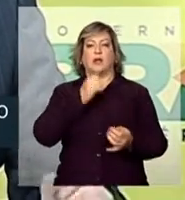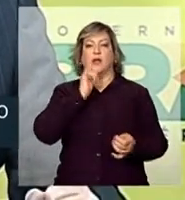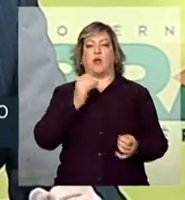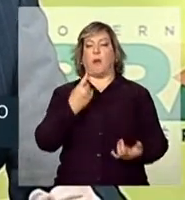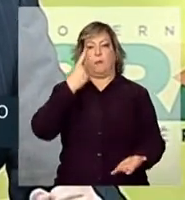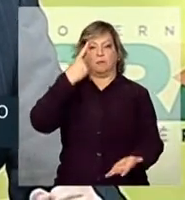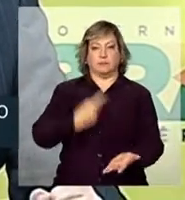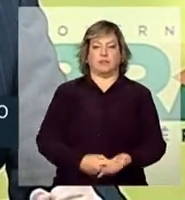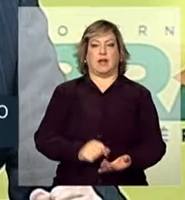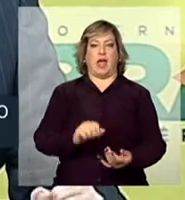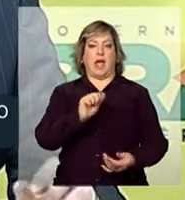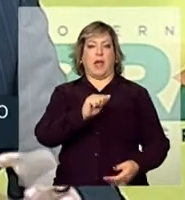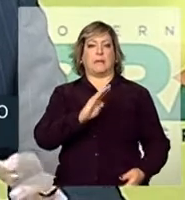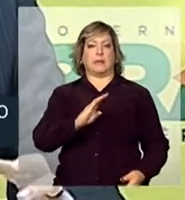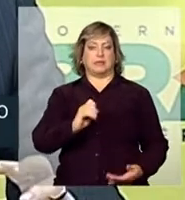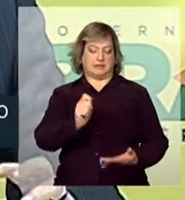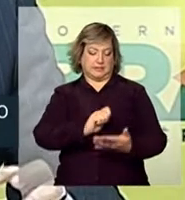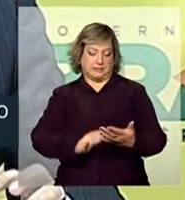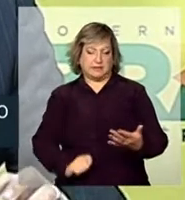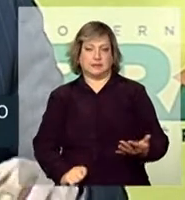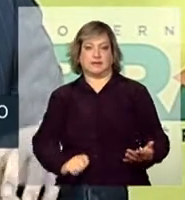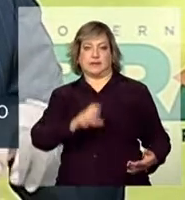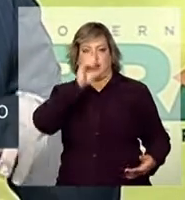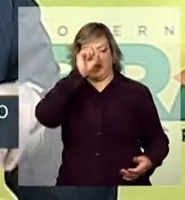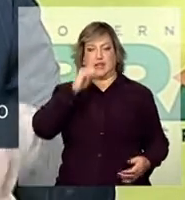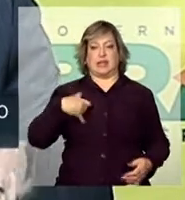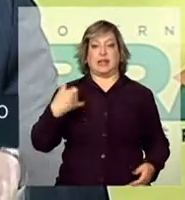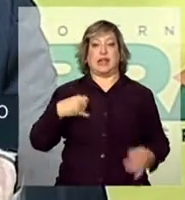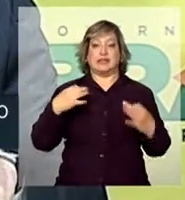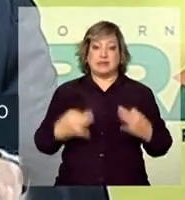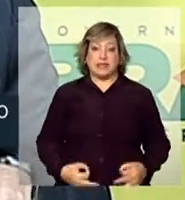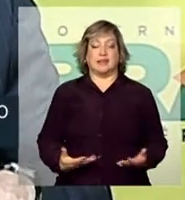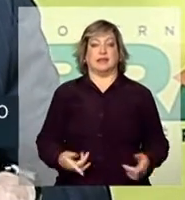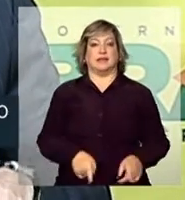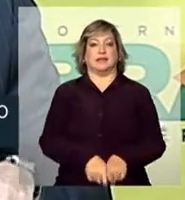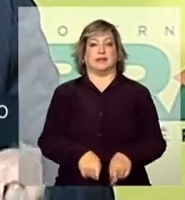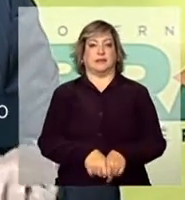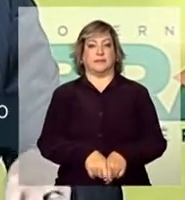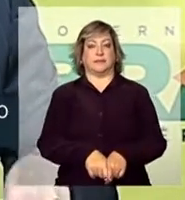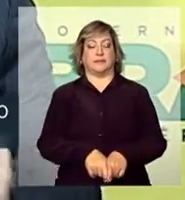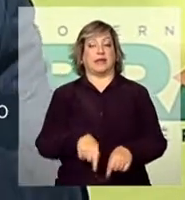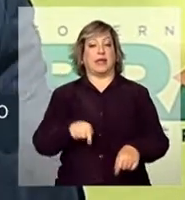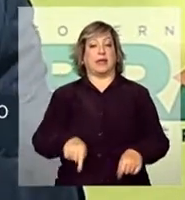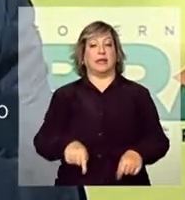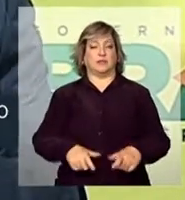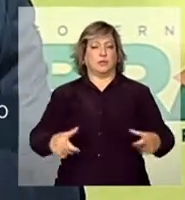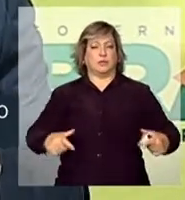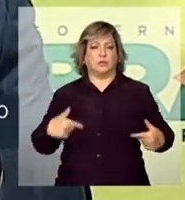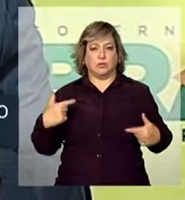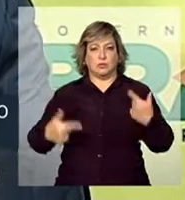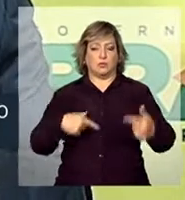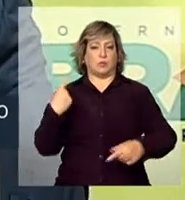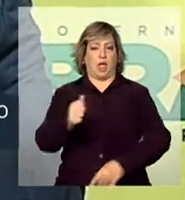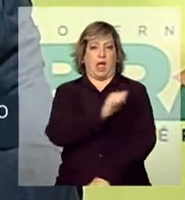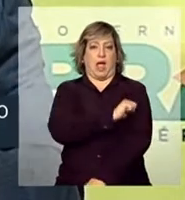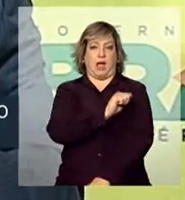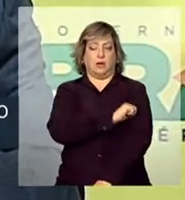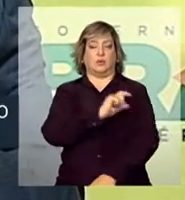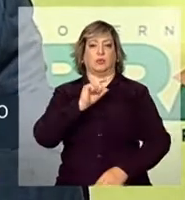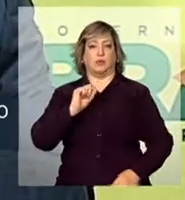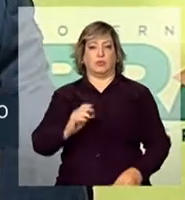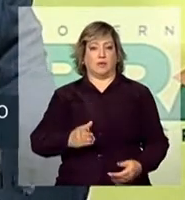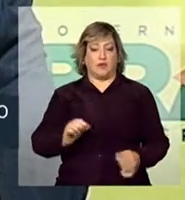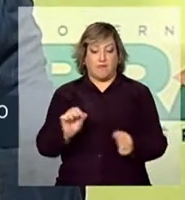pacto com alfabetização na idade certa fazer com ensino médio a morte essa mobilização dos alunos em